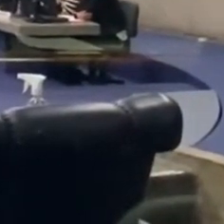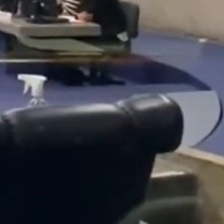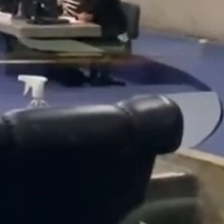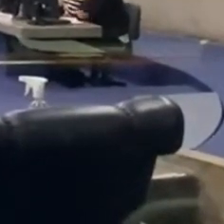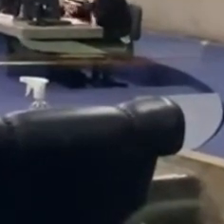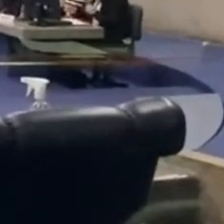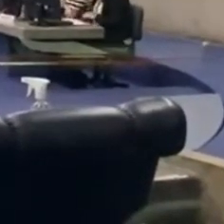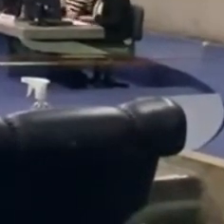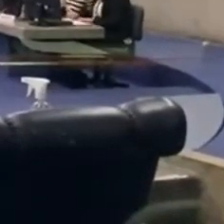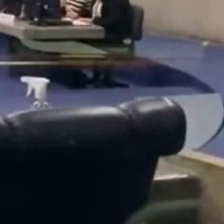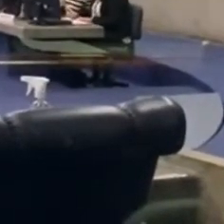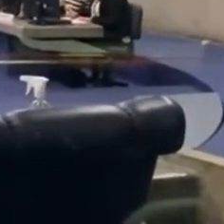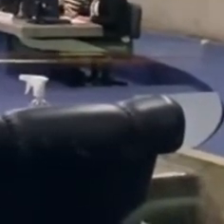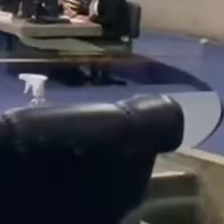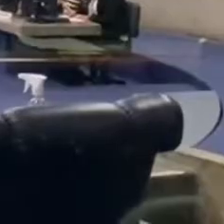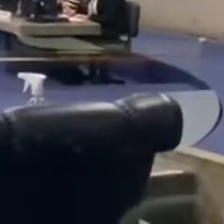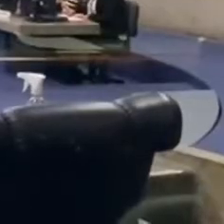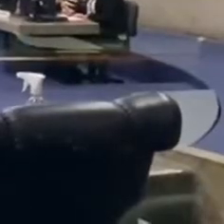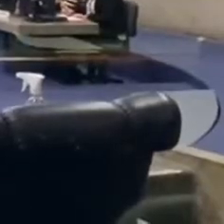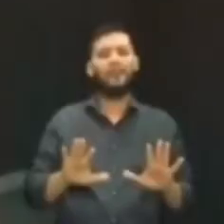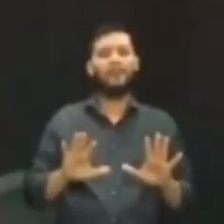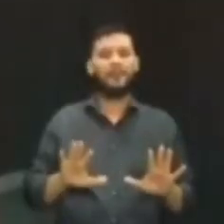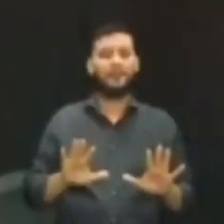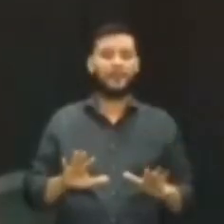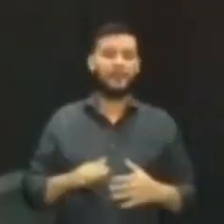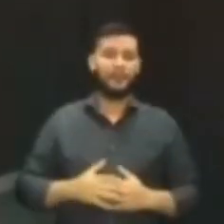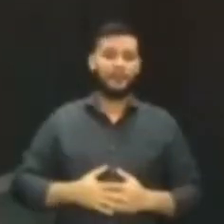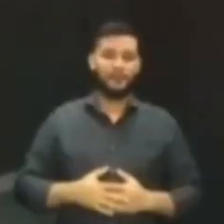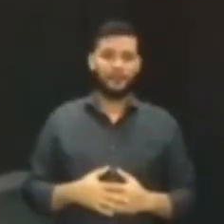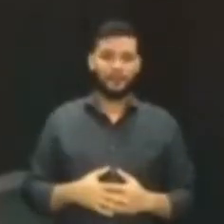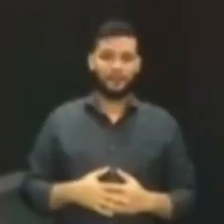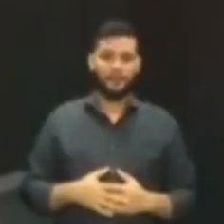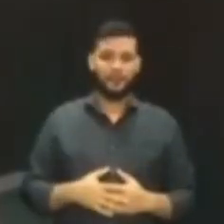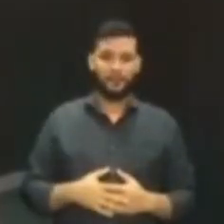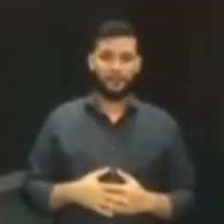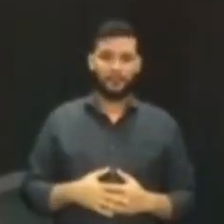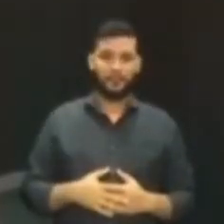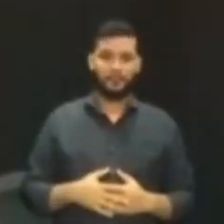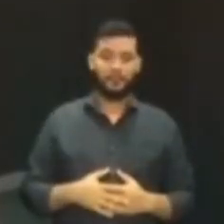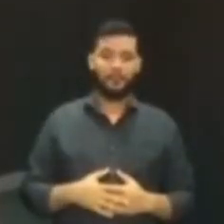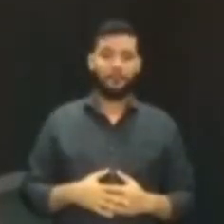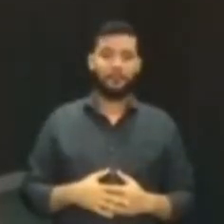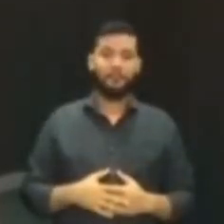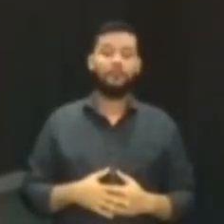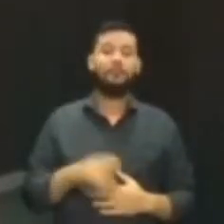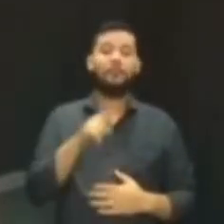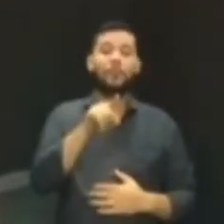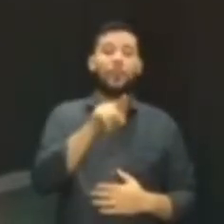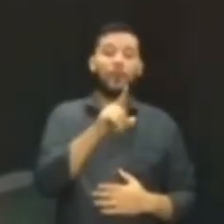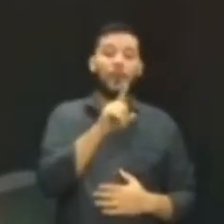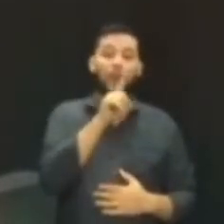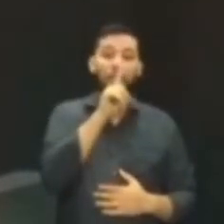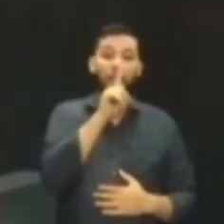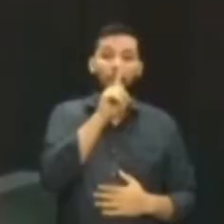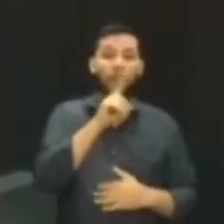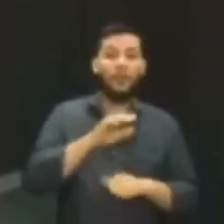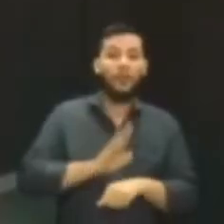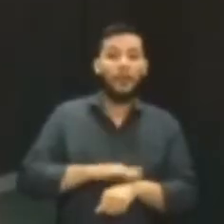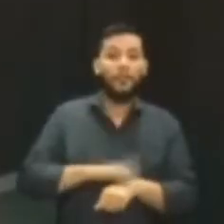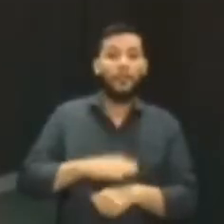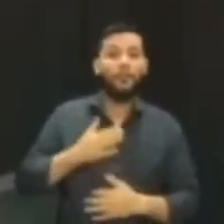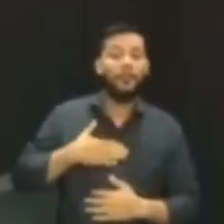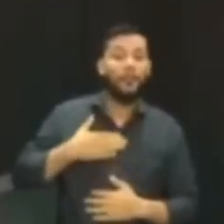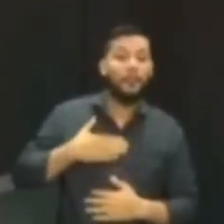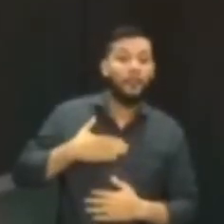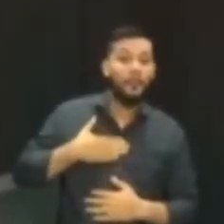Fique calminho. Tenha calma, gatinho. Tenha calma. Os ânimos. Cale a boca, que o tempo é meu. Respeito ao tempo do deputado